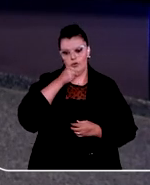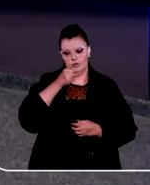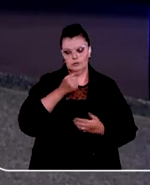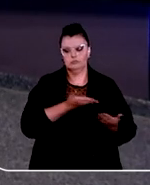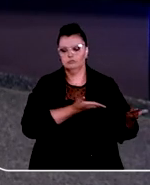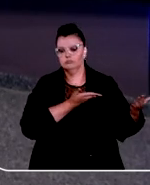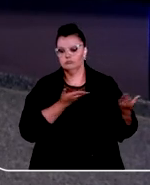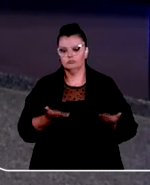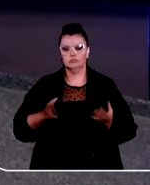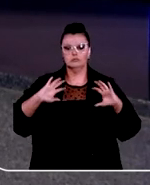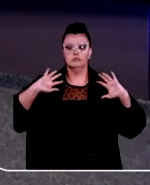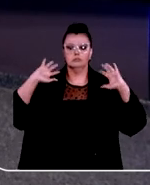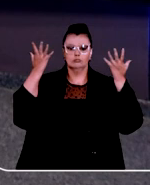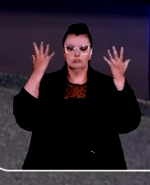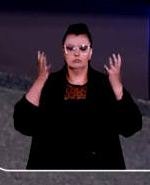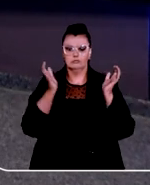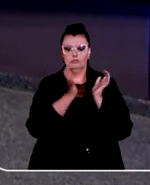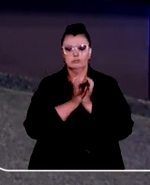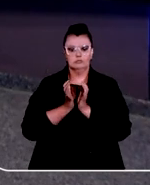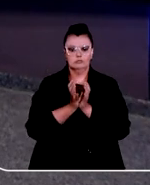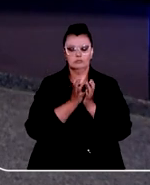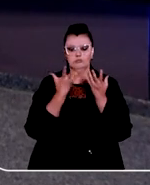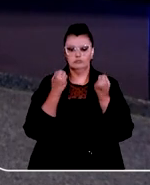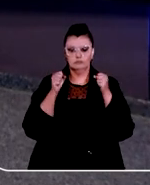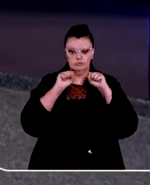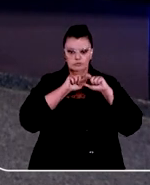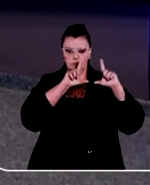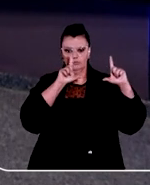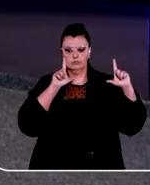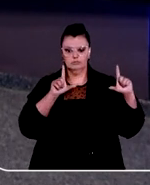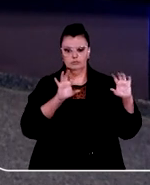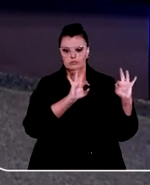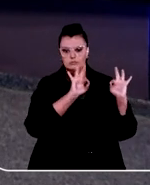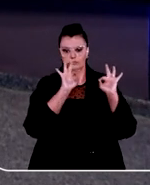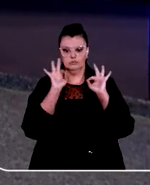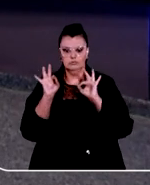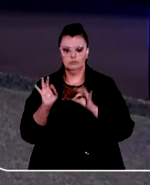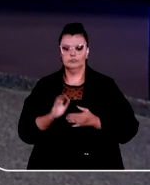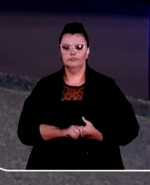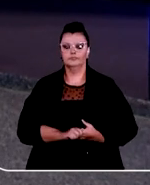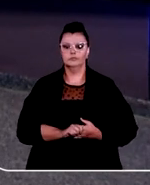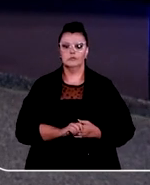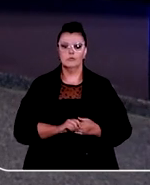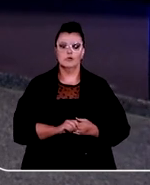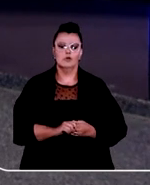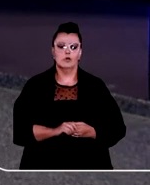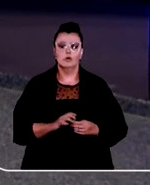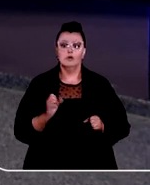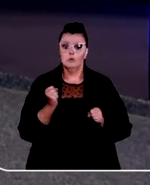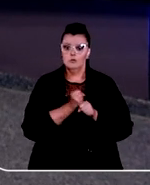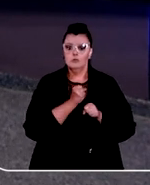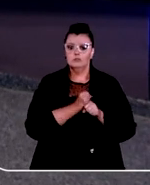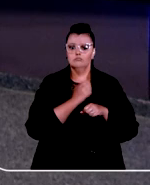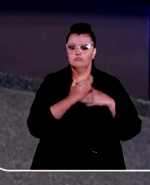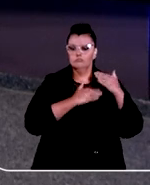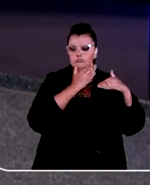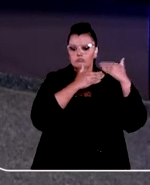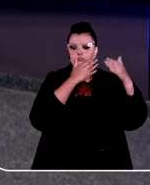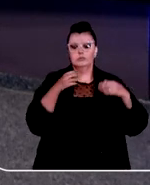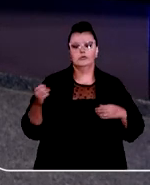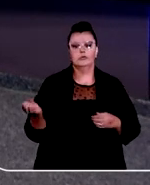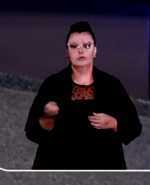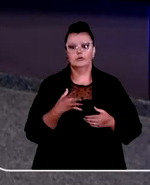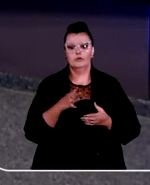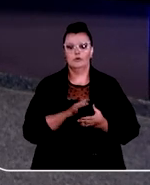completando nesta semana 35 anos desde a sua instalação oficial a nossa reportagem acompanha a